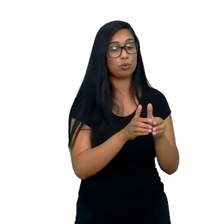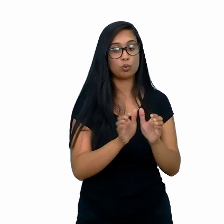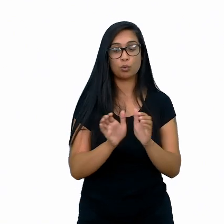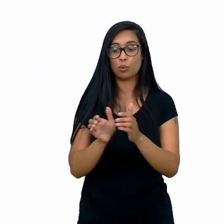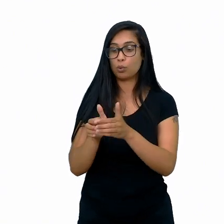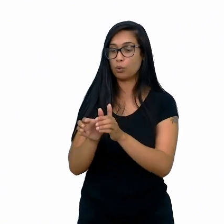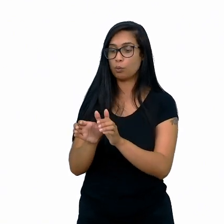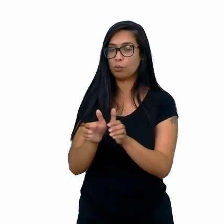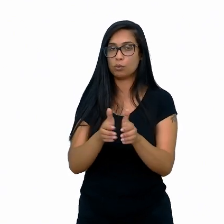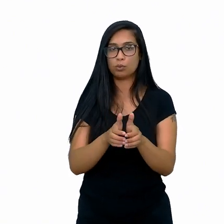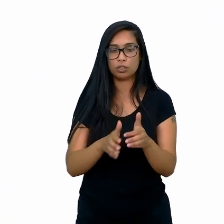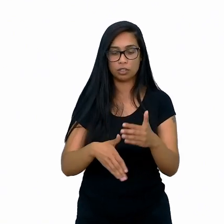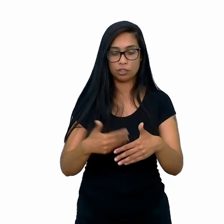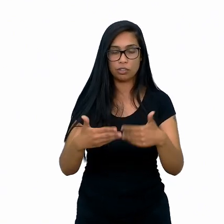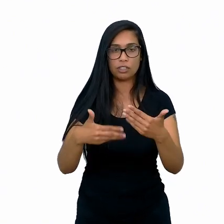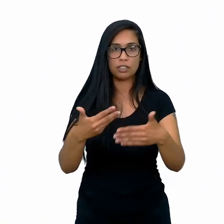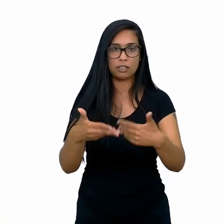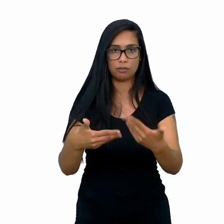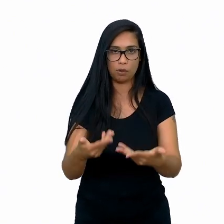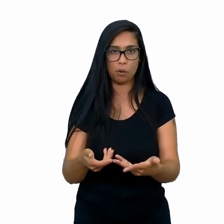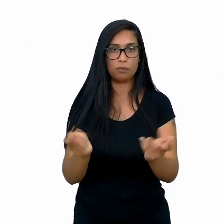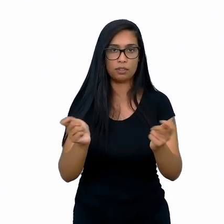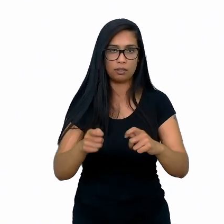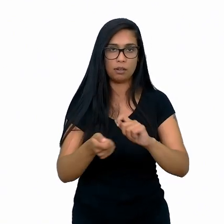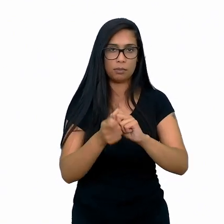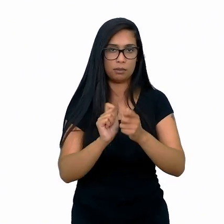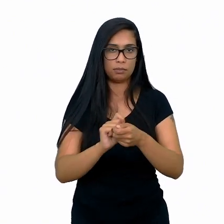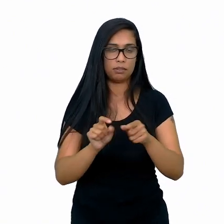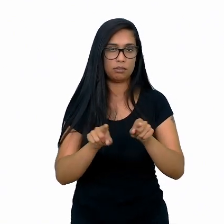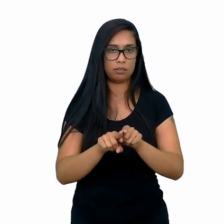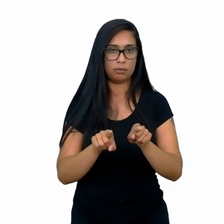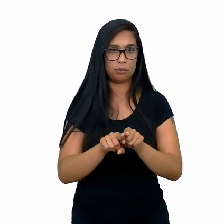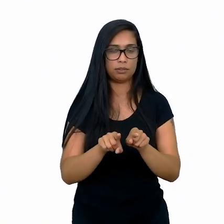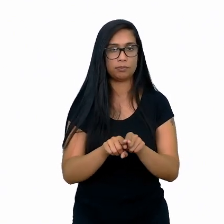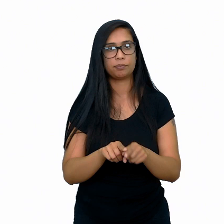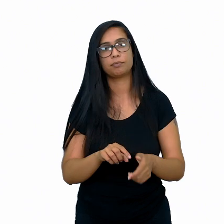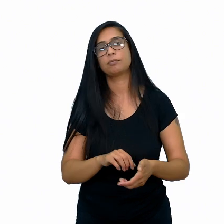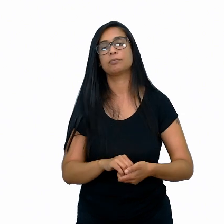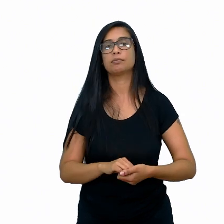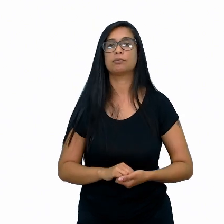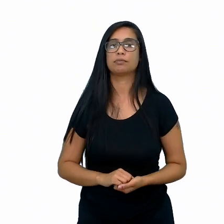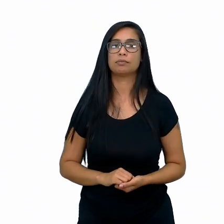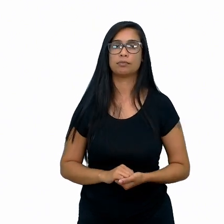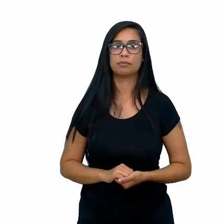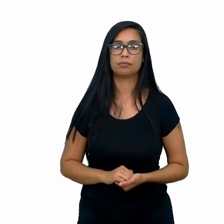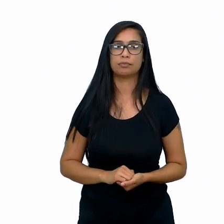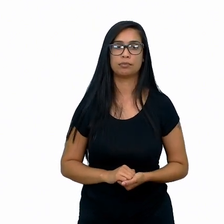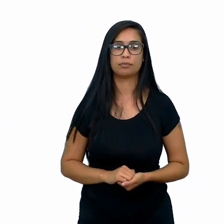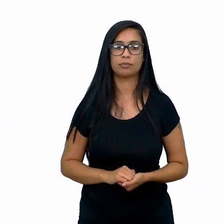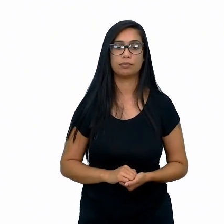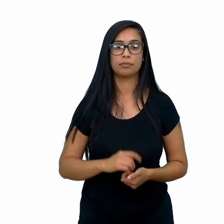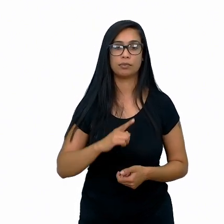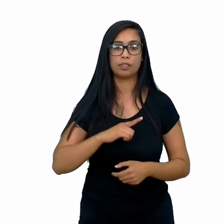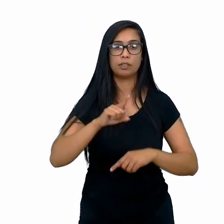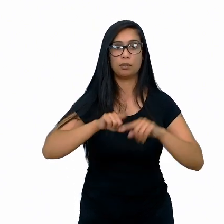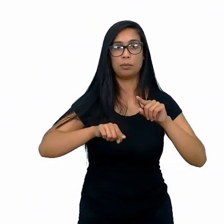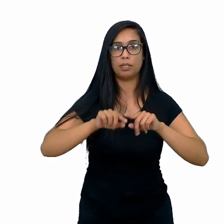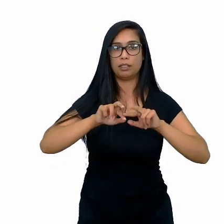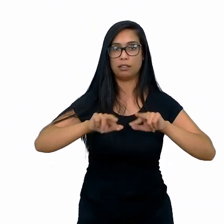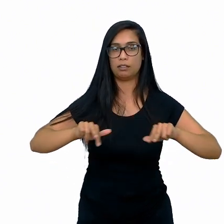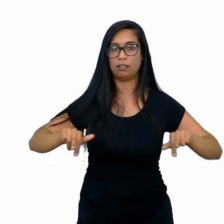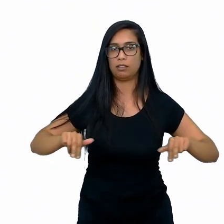produtivos. Também é possível, né, partindo do material Aprender Sempre, inspirando-se